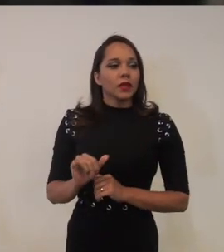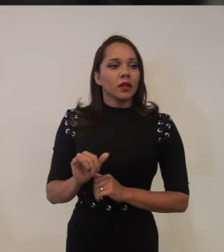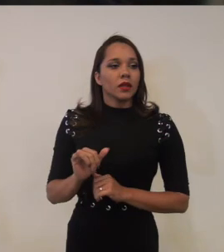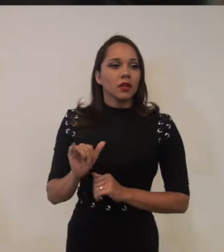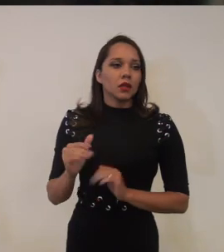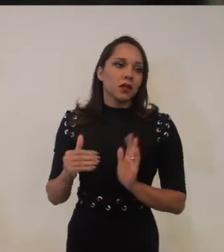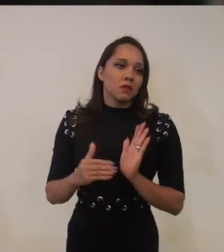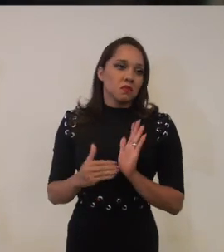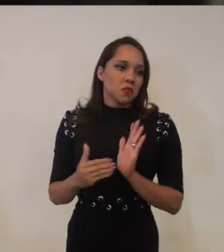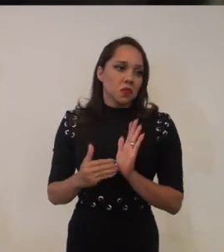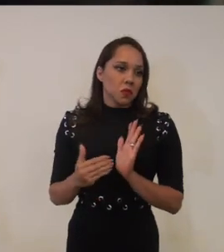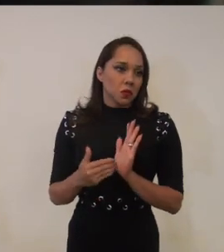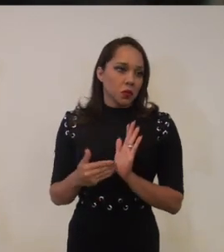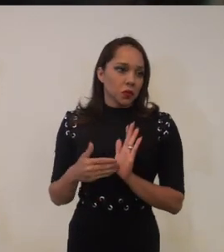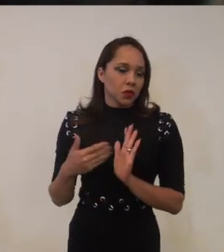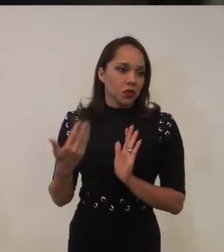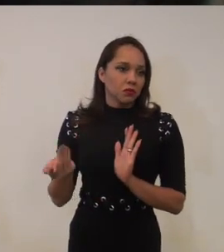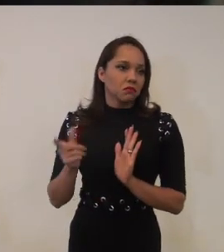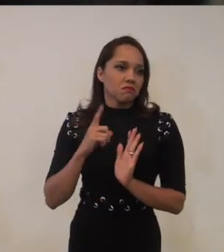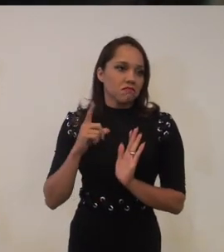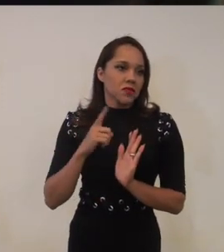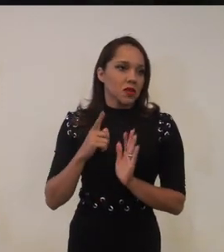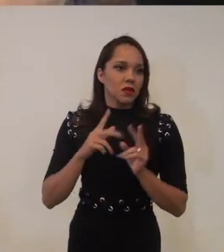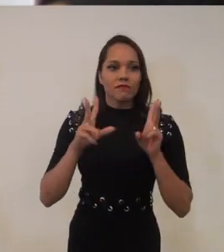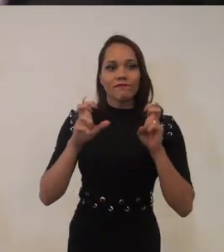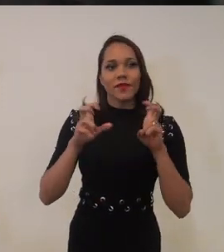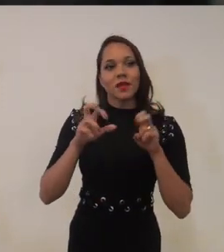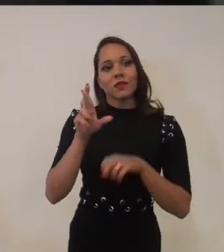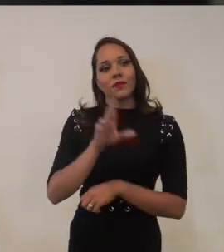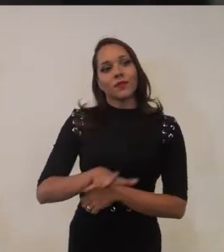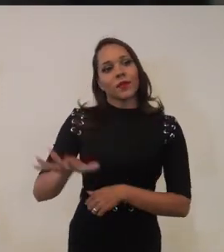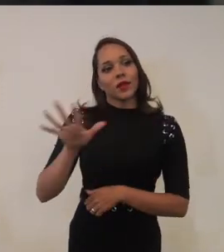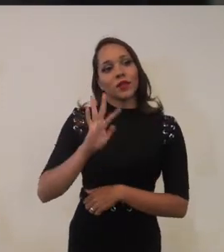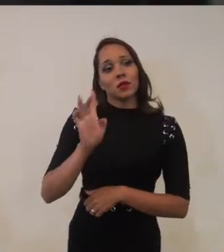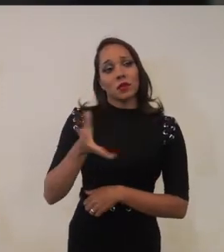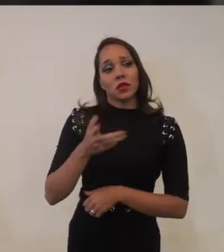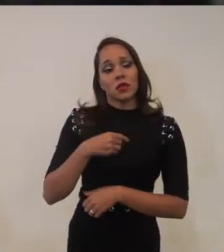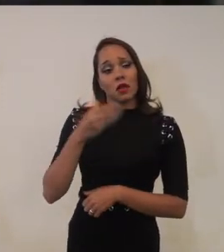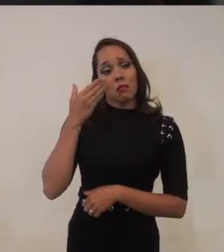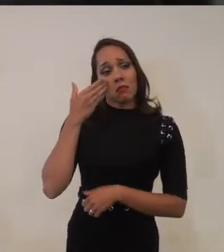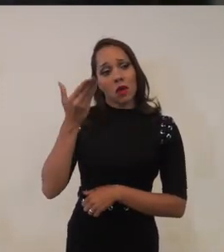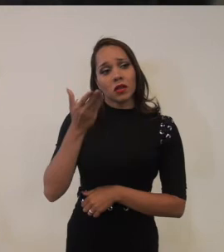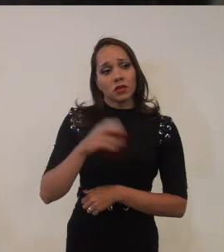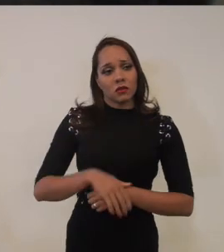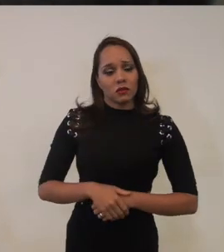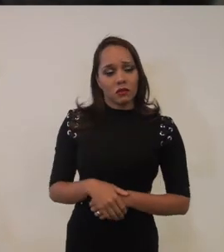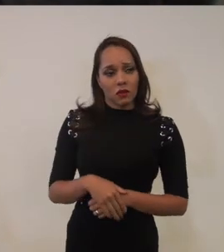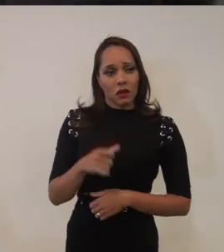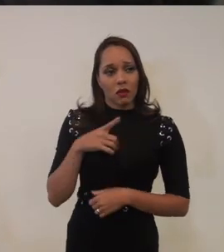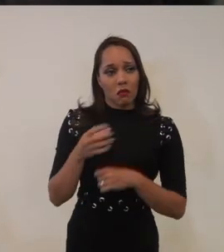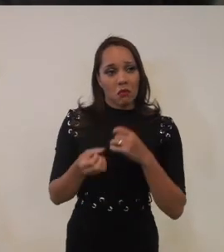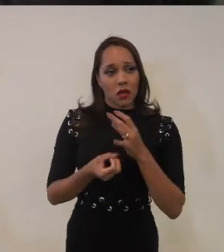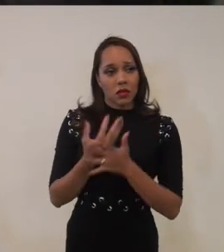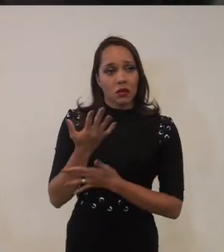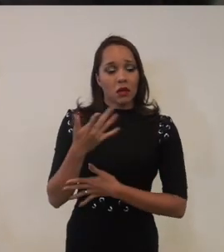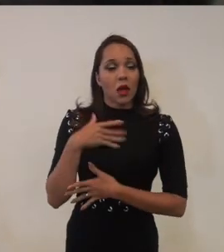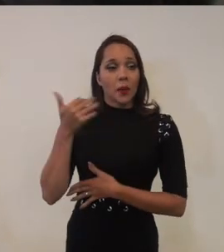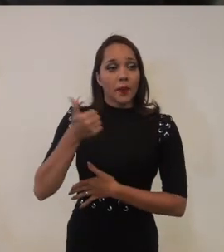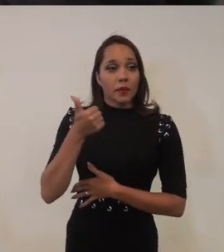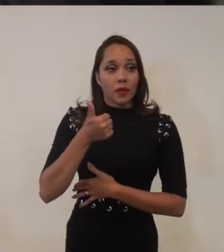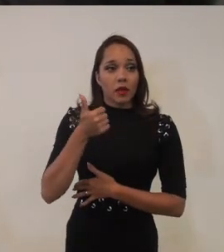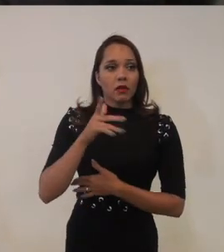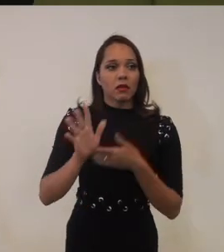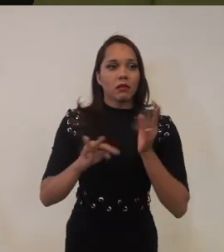E por último, temos temas da região que estão aparecendo, né? Primeira questão